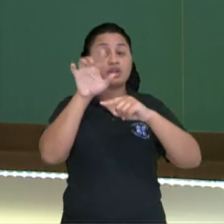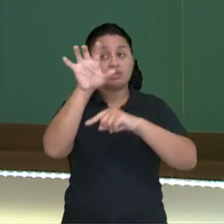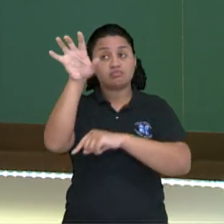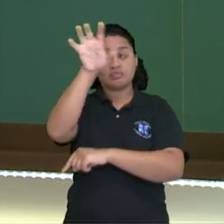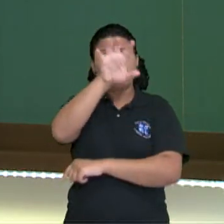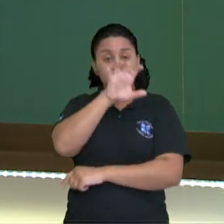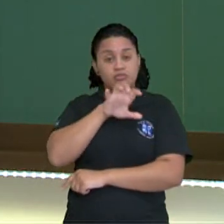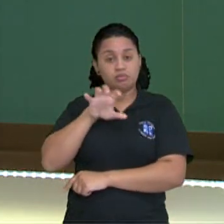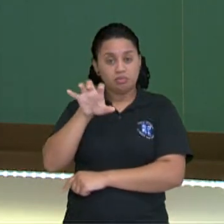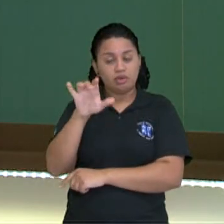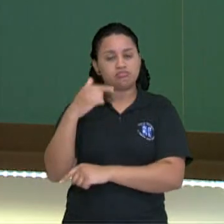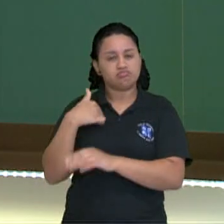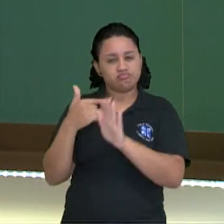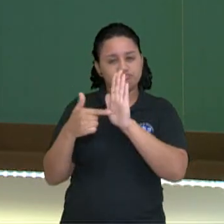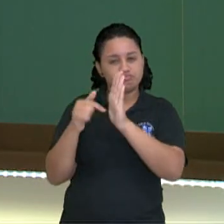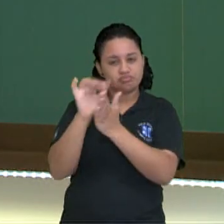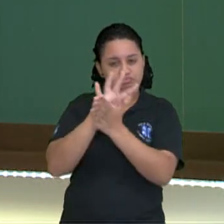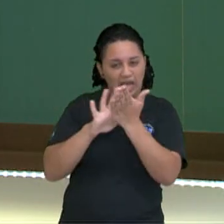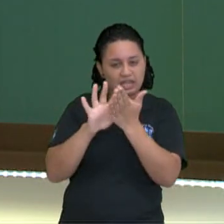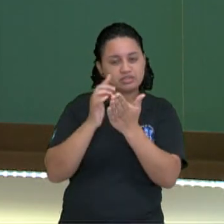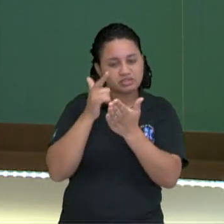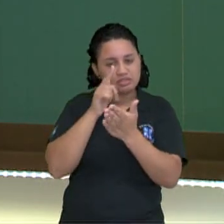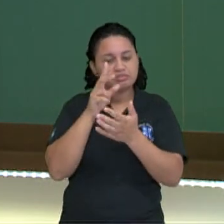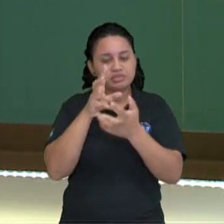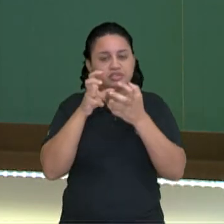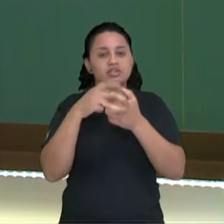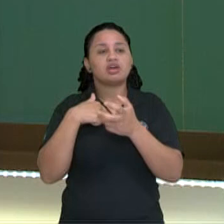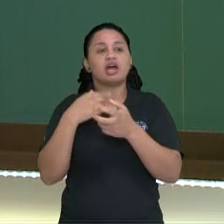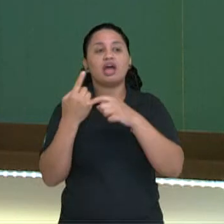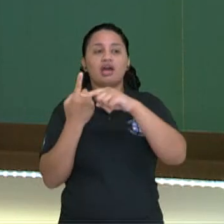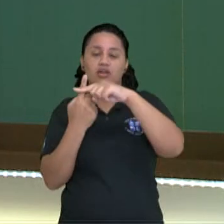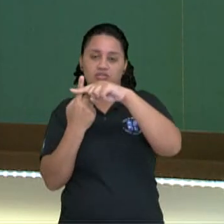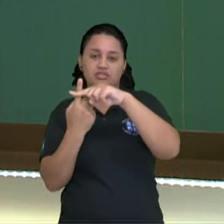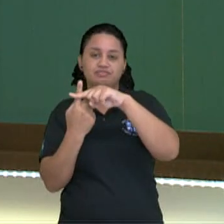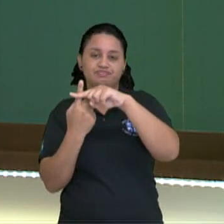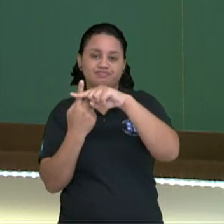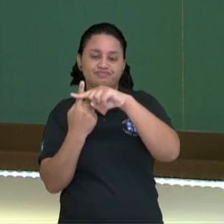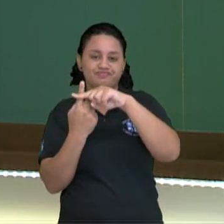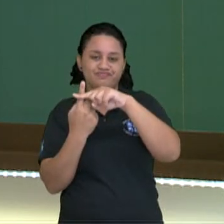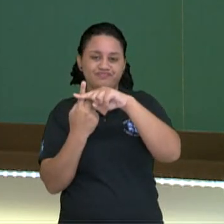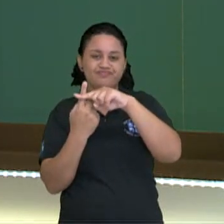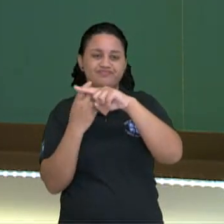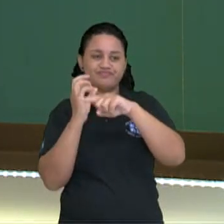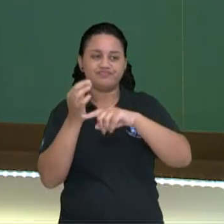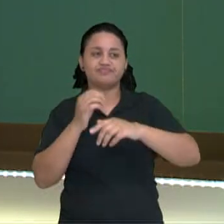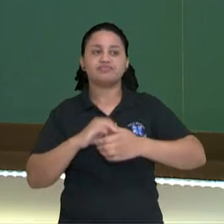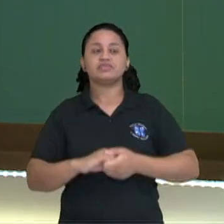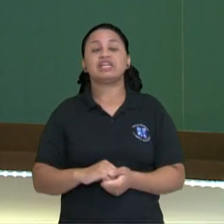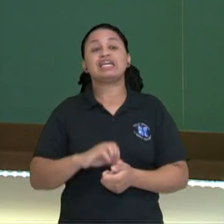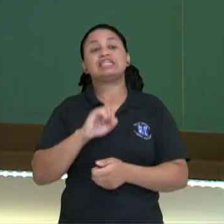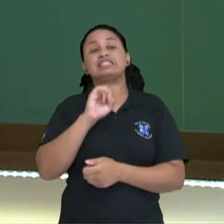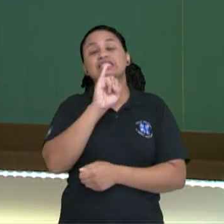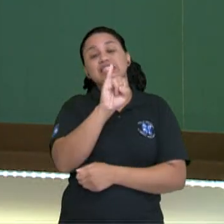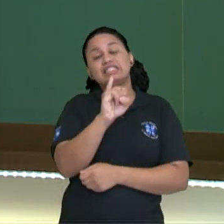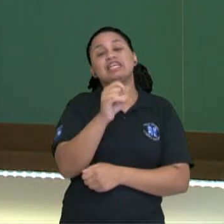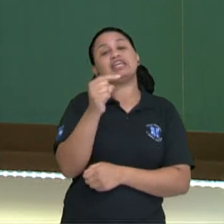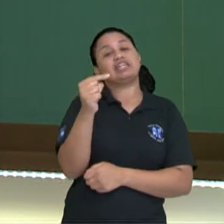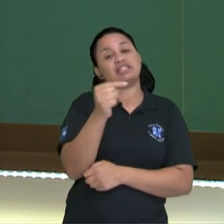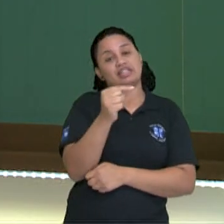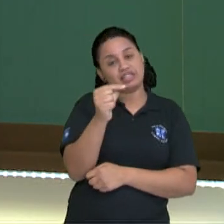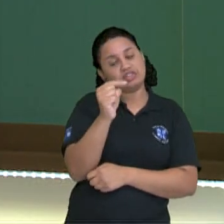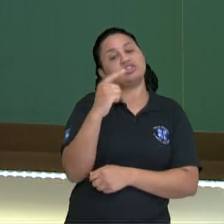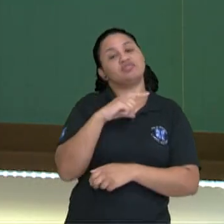temos ali, eu deixei a figura, no quarto quadrante o cosseno é positivo, ok? Se fosse negativo,